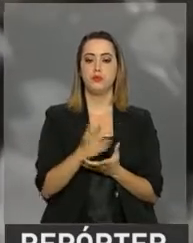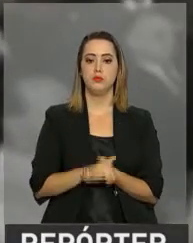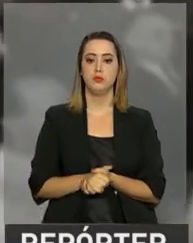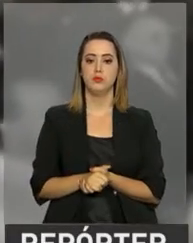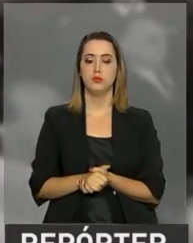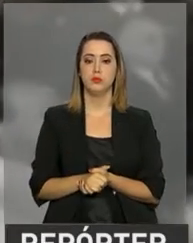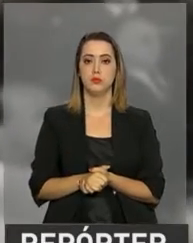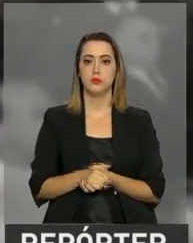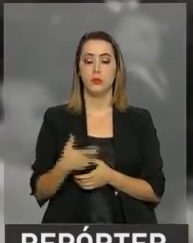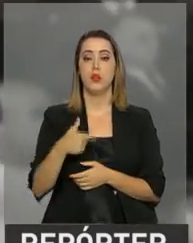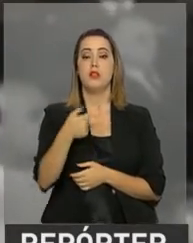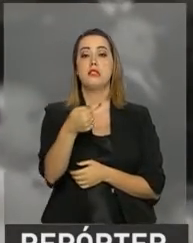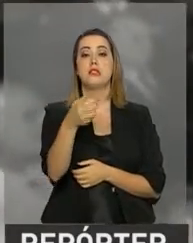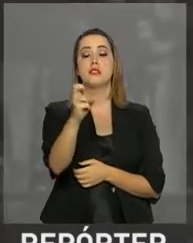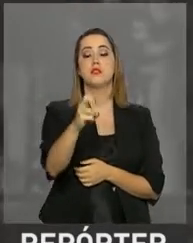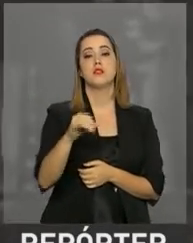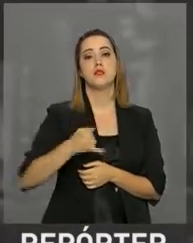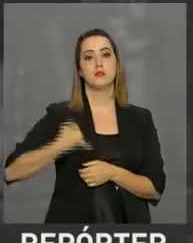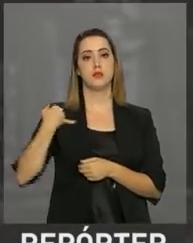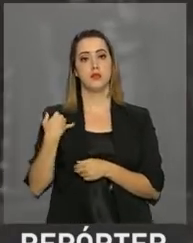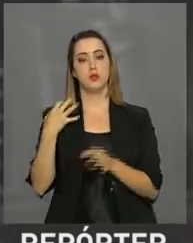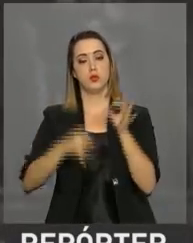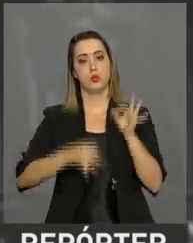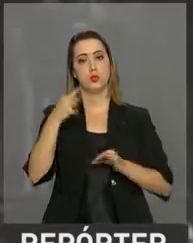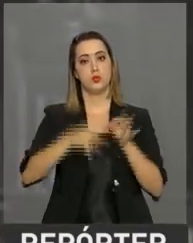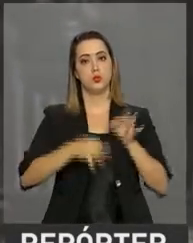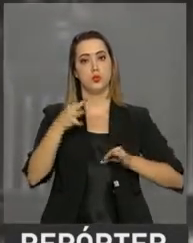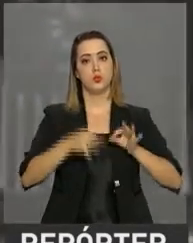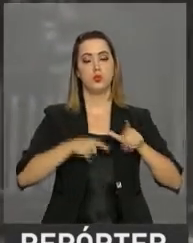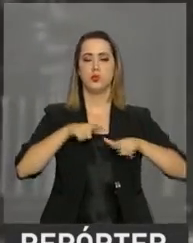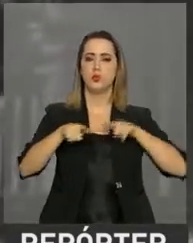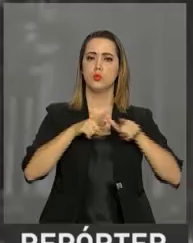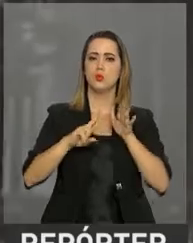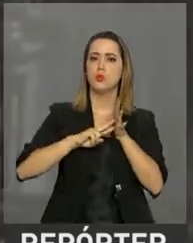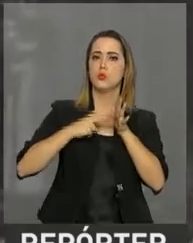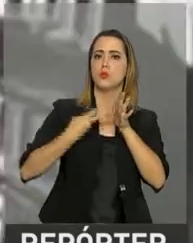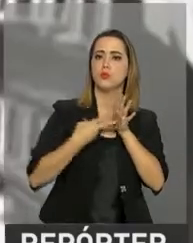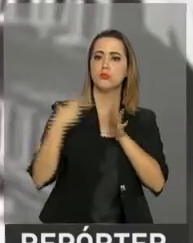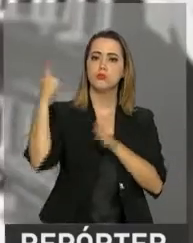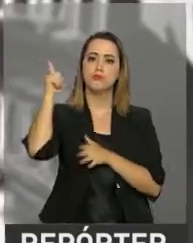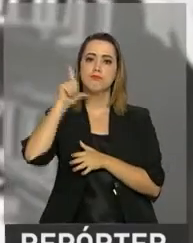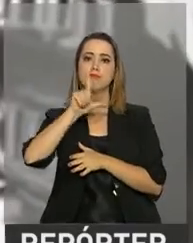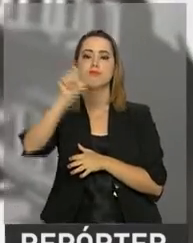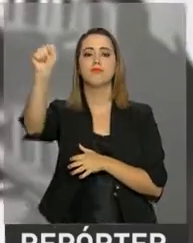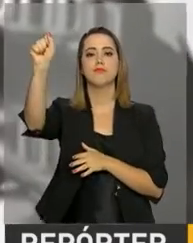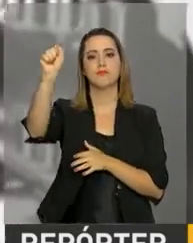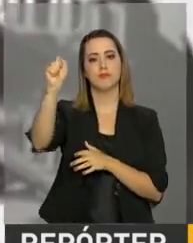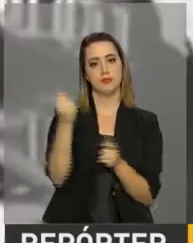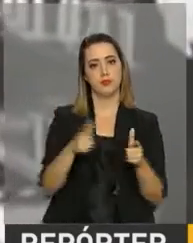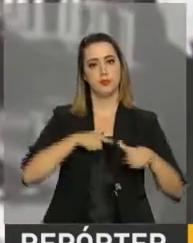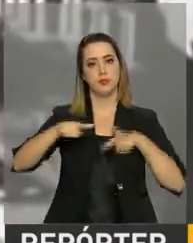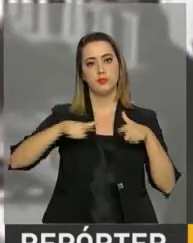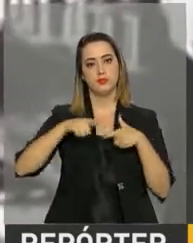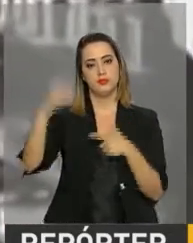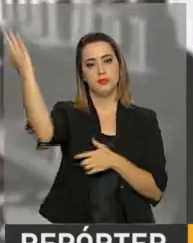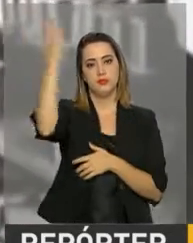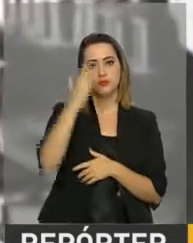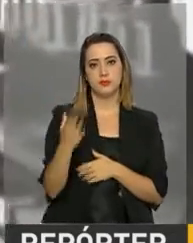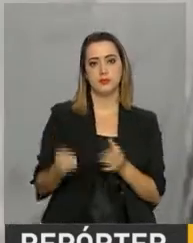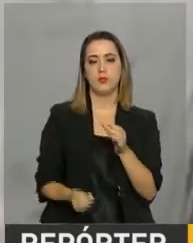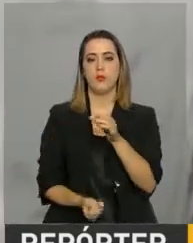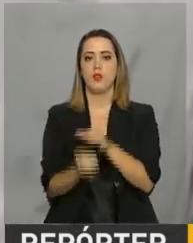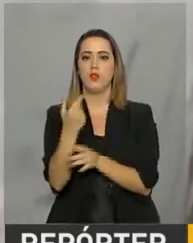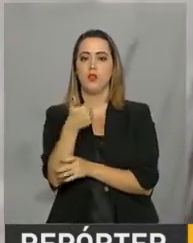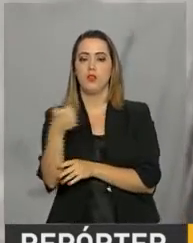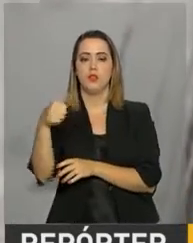Ao completar 75 anos, a Justiça do Trabalho representa uma das grandes conquistas dos trabalhadores brasileiros. Ela foi criada